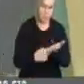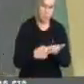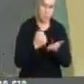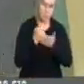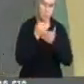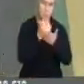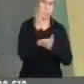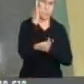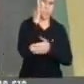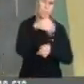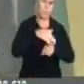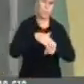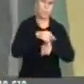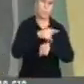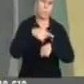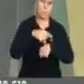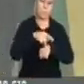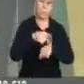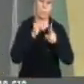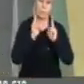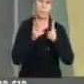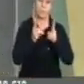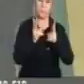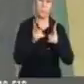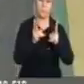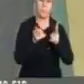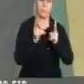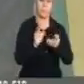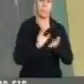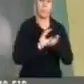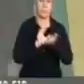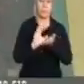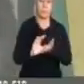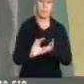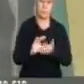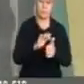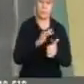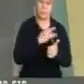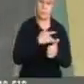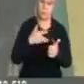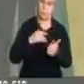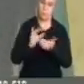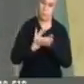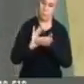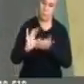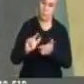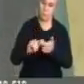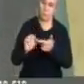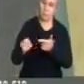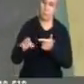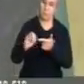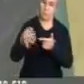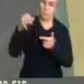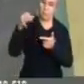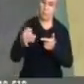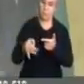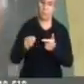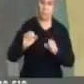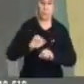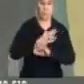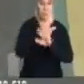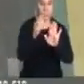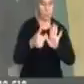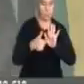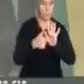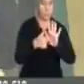desse país, mantendo, portanto, os investimentos na área de saúde e de educação, deixando bem claro,